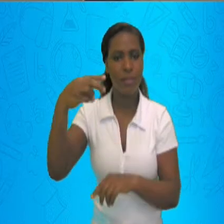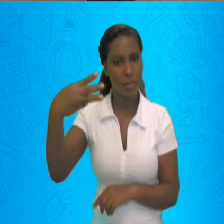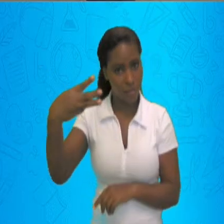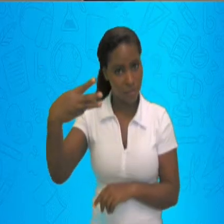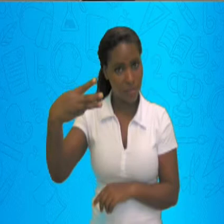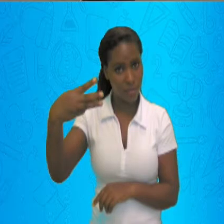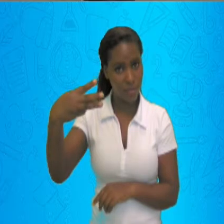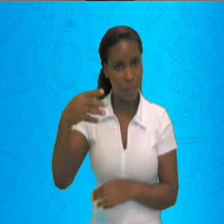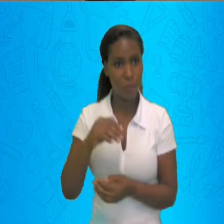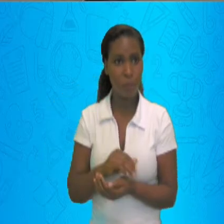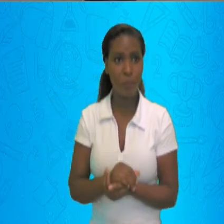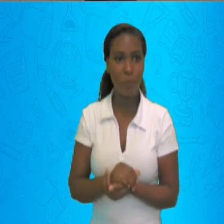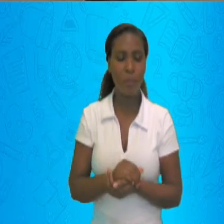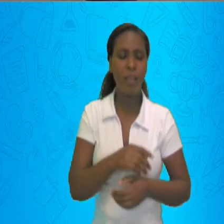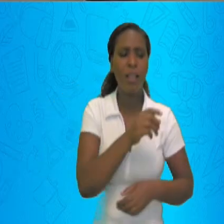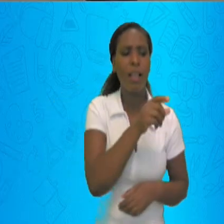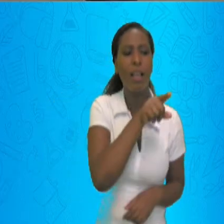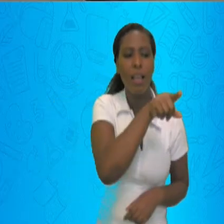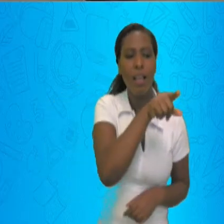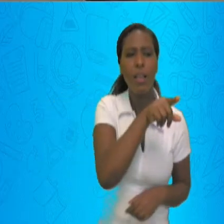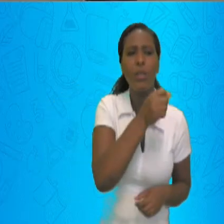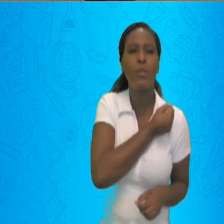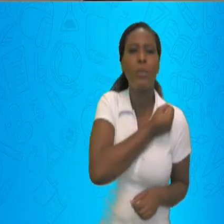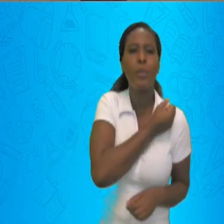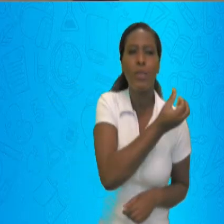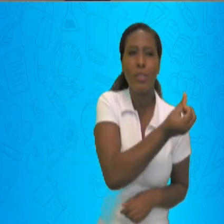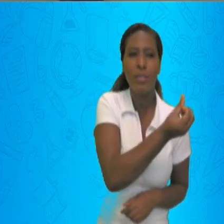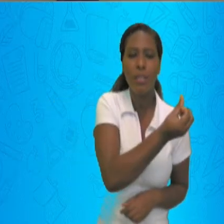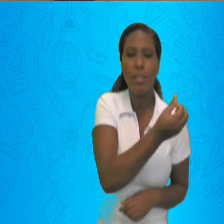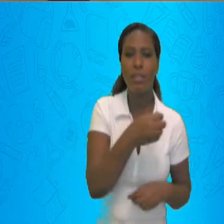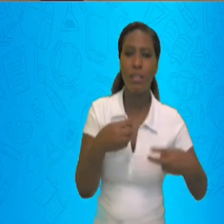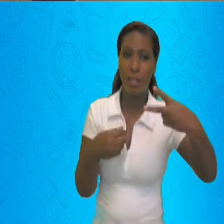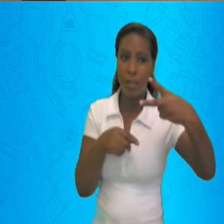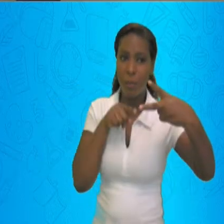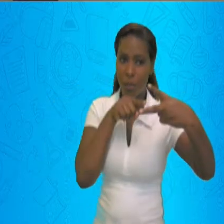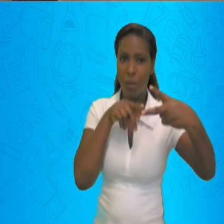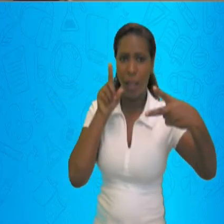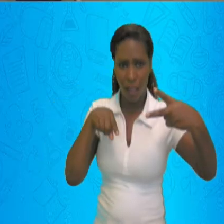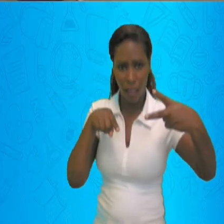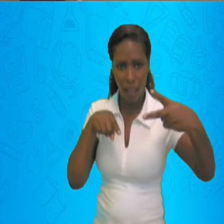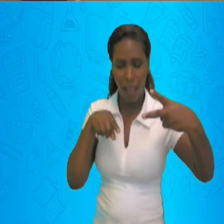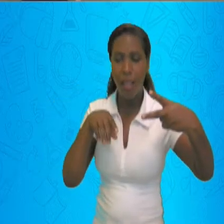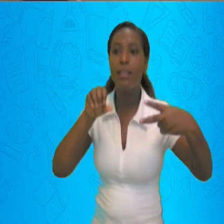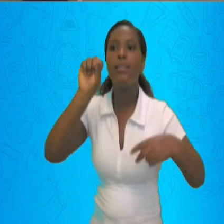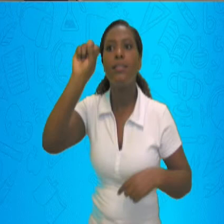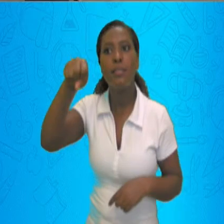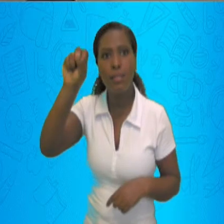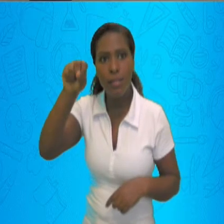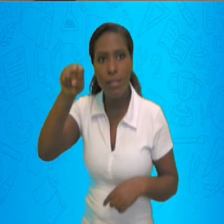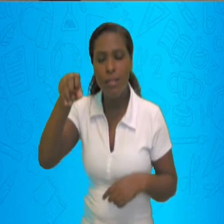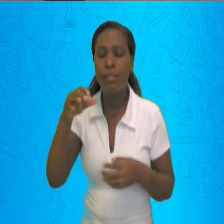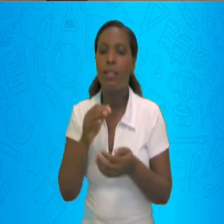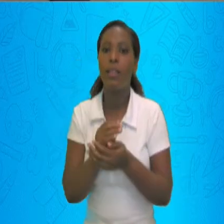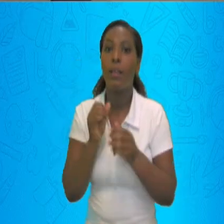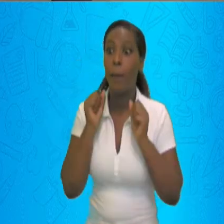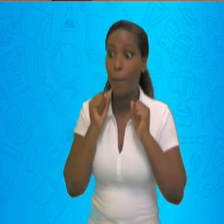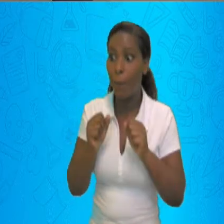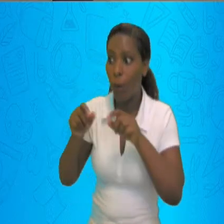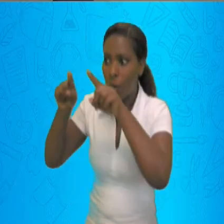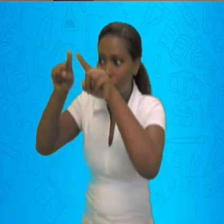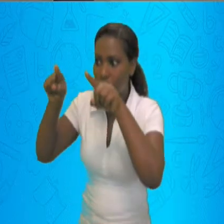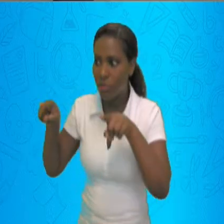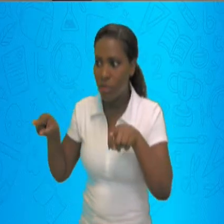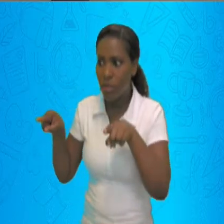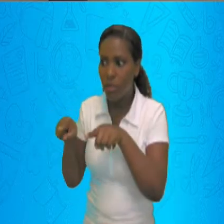menor. Então, o 6 pode ser um lado deste triângulo. Aí eu passo para o próximo número, já encontrei